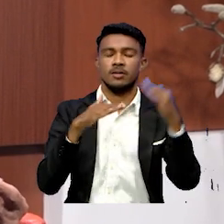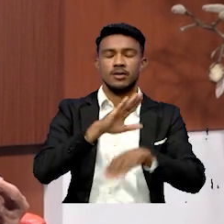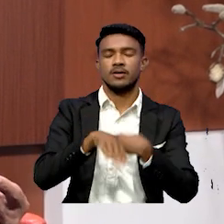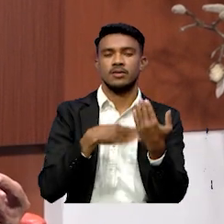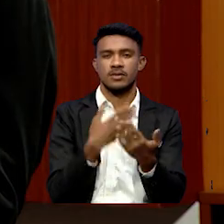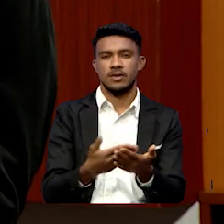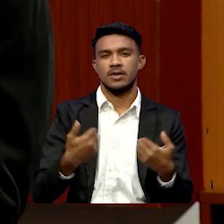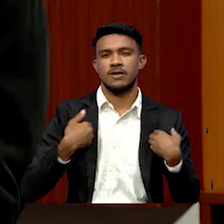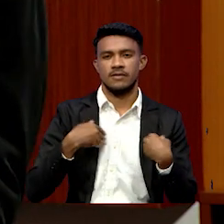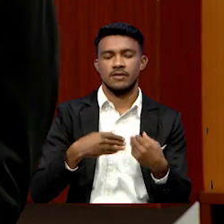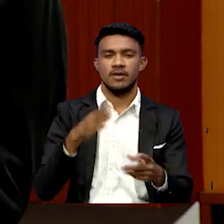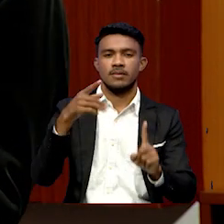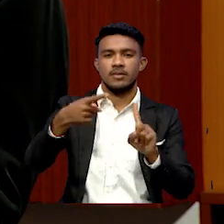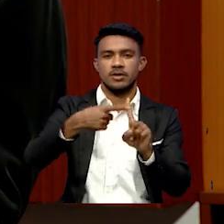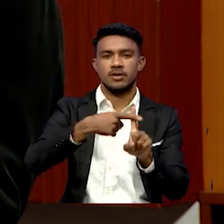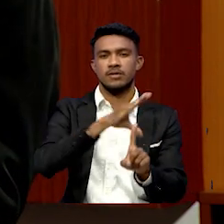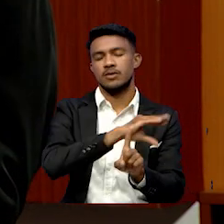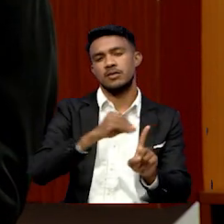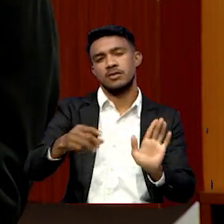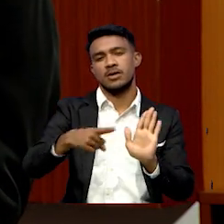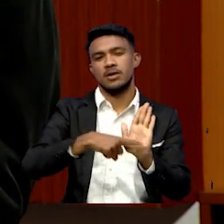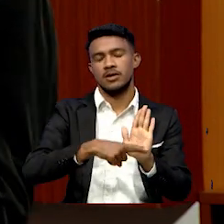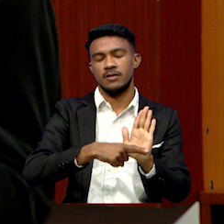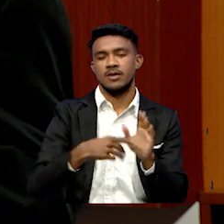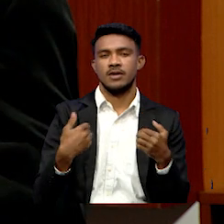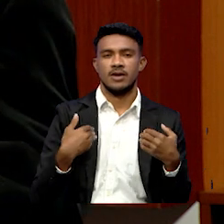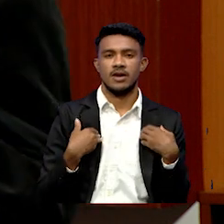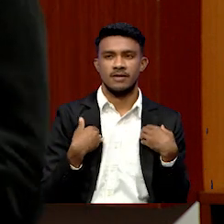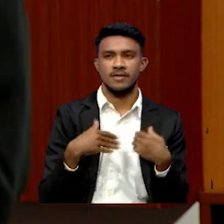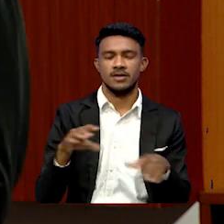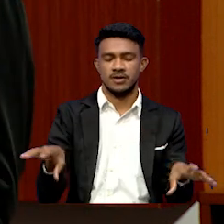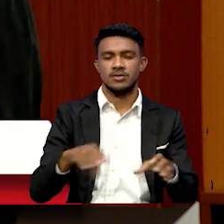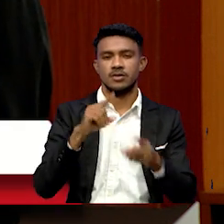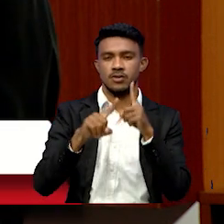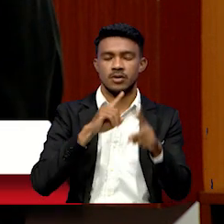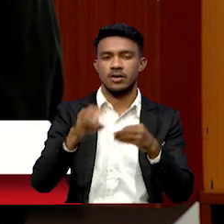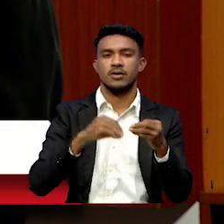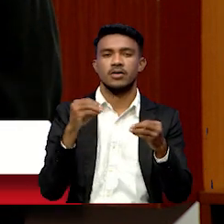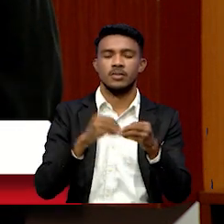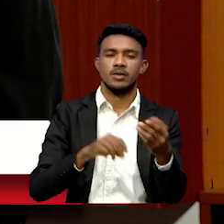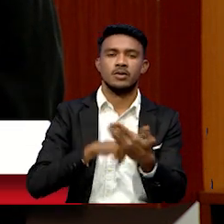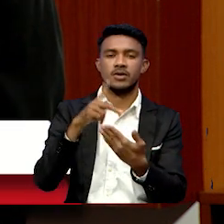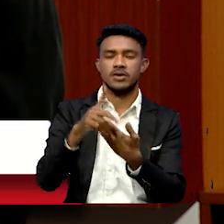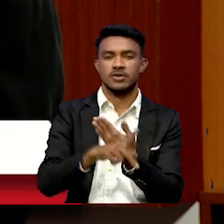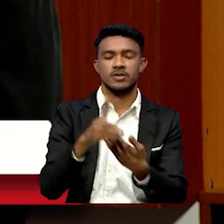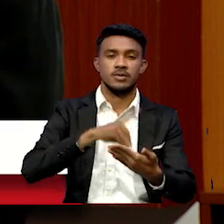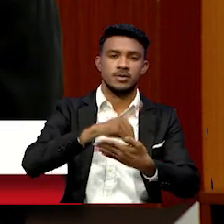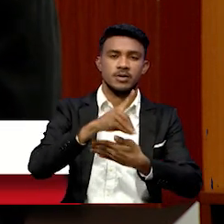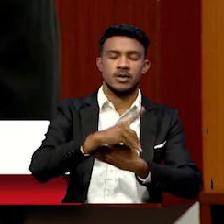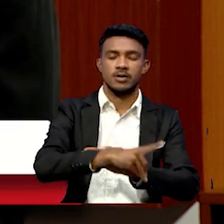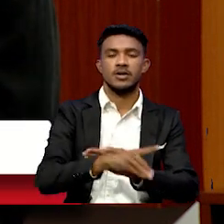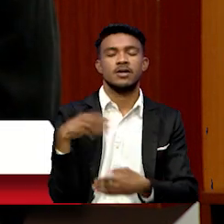aspeito positivo e aspeito negativo. E tradição ne hanesa ne. Tamba ite kulia kona ba processo de desenvolvimento tradição ne ita